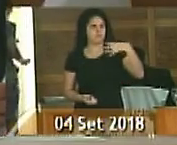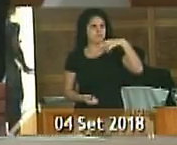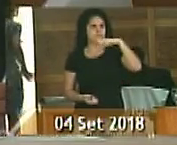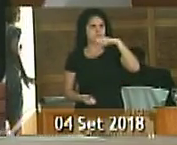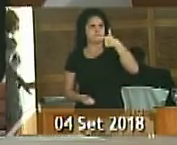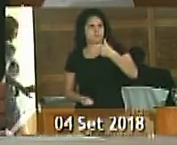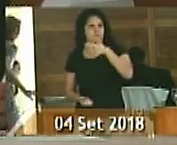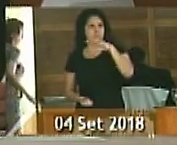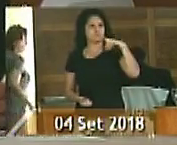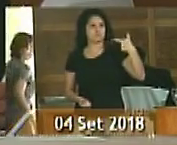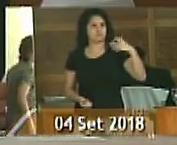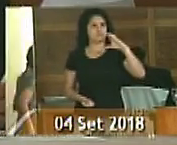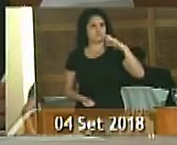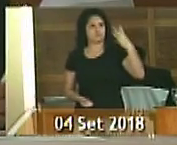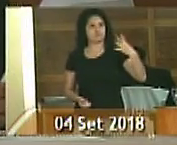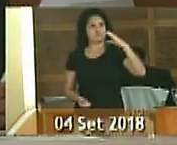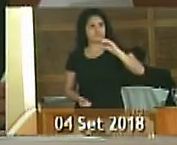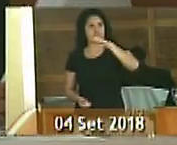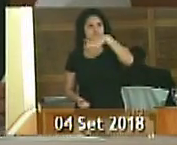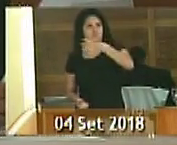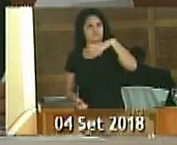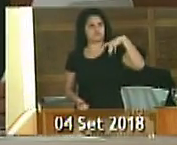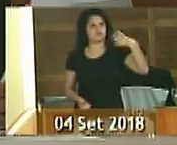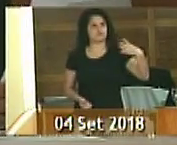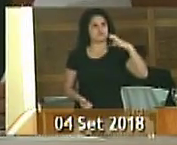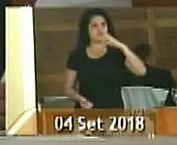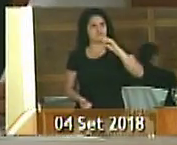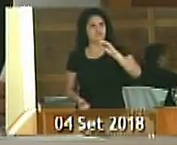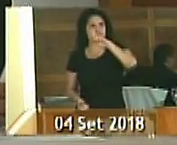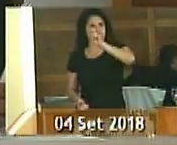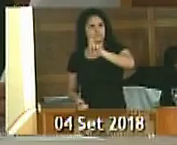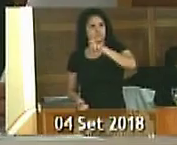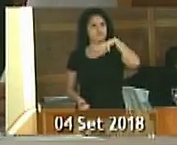402, 403, 404, 405,